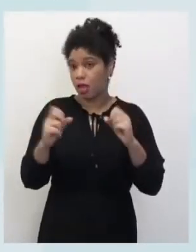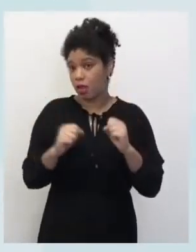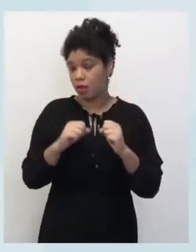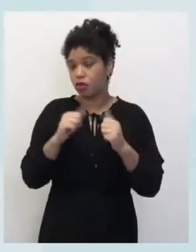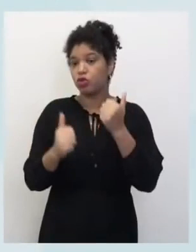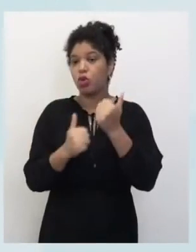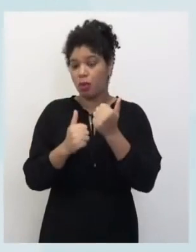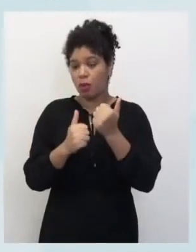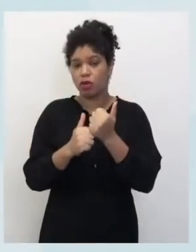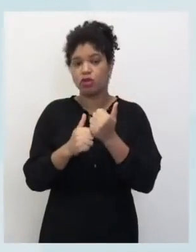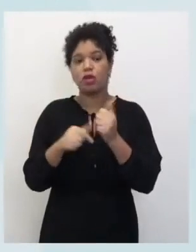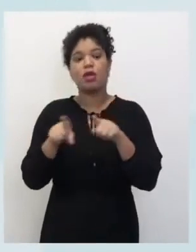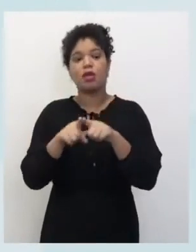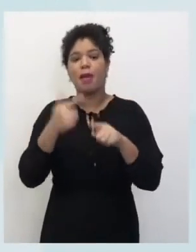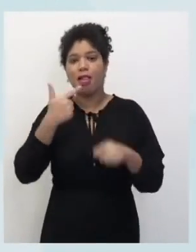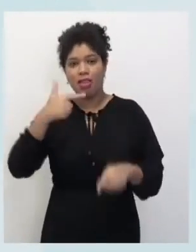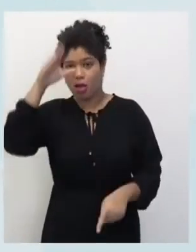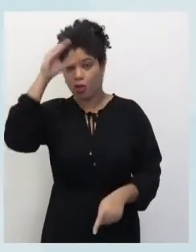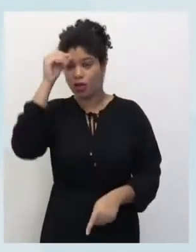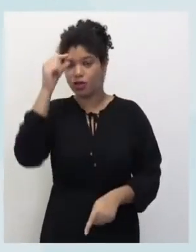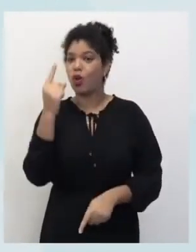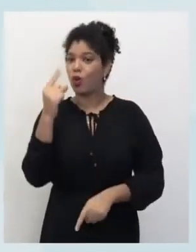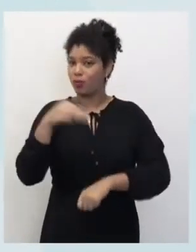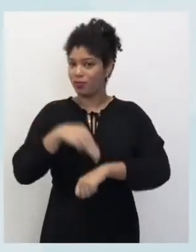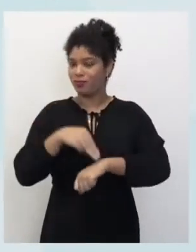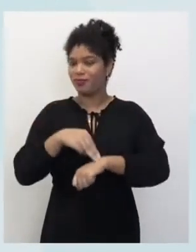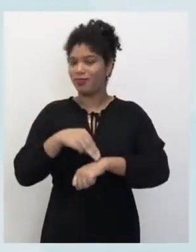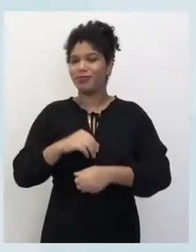empregada. 1 minuto.